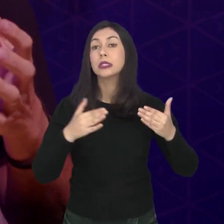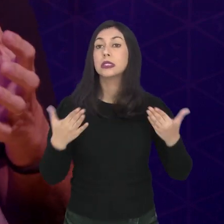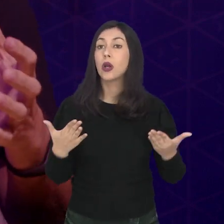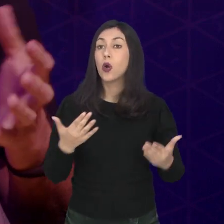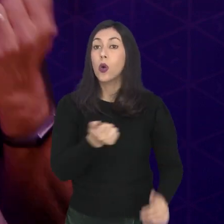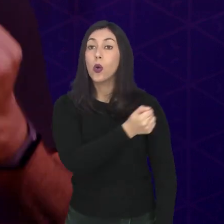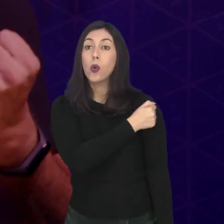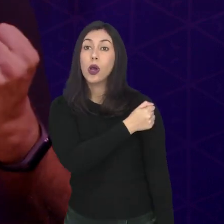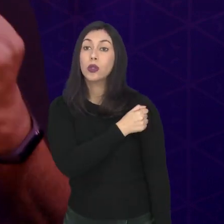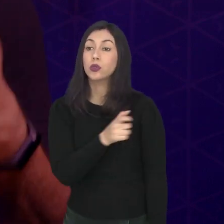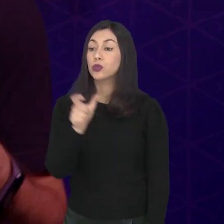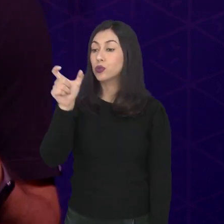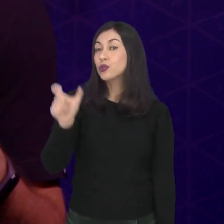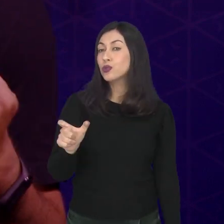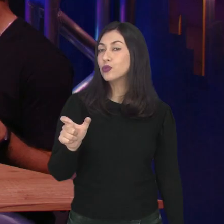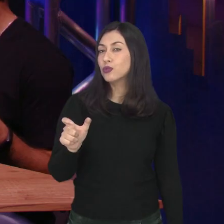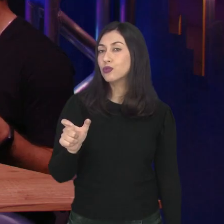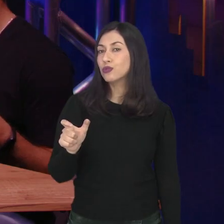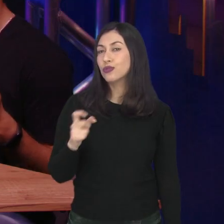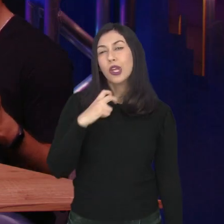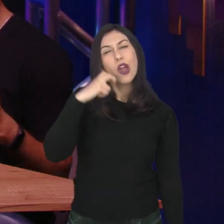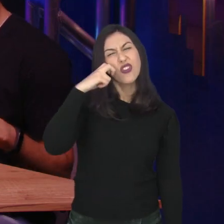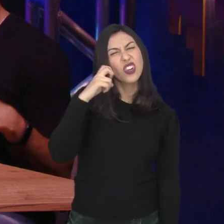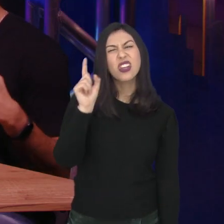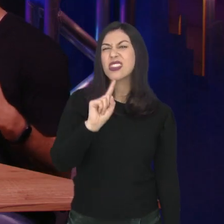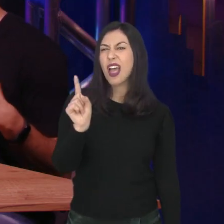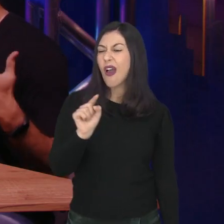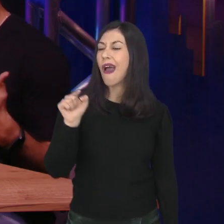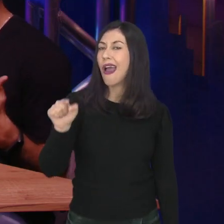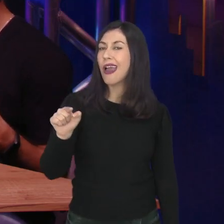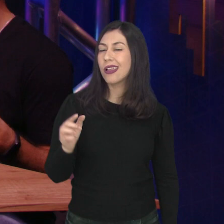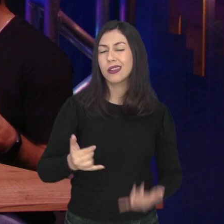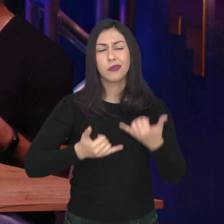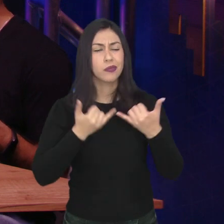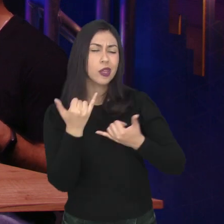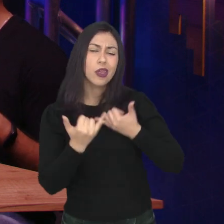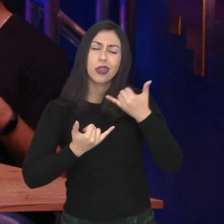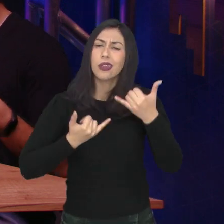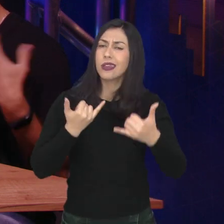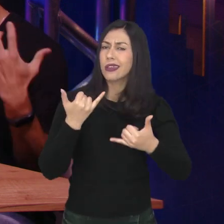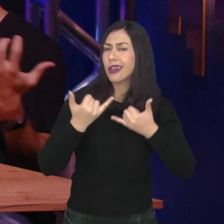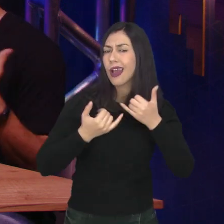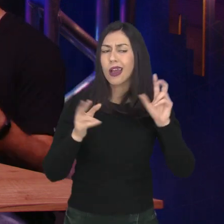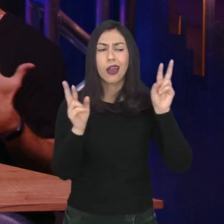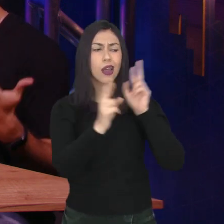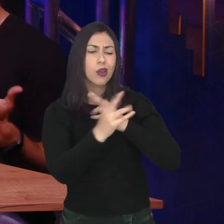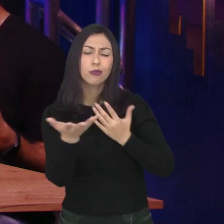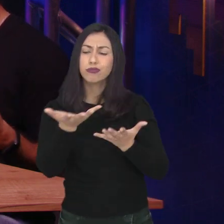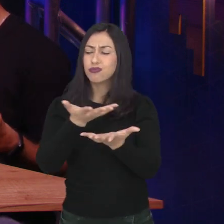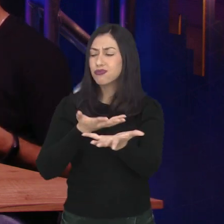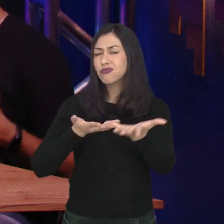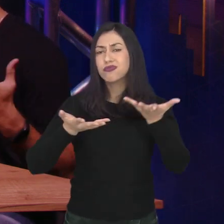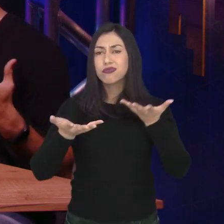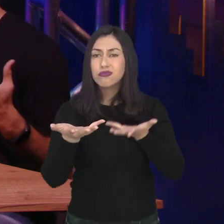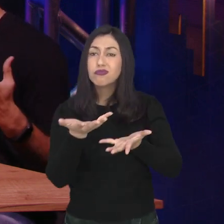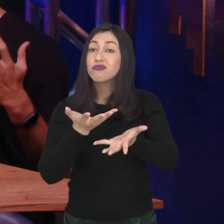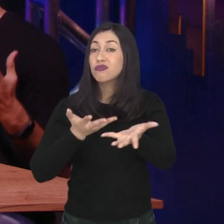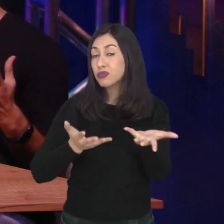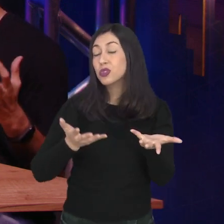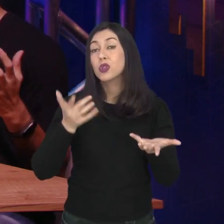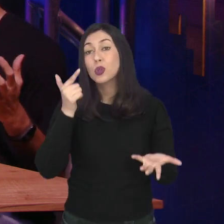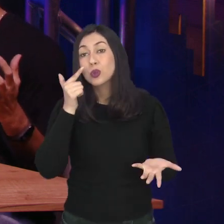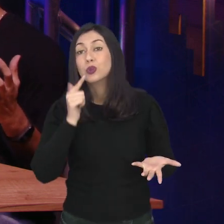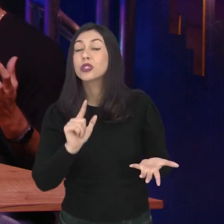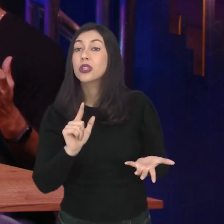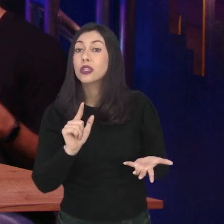ele não é tão tímido, né? Ele é bastante extrovertido, ele tem boas relações interpessoais, né? Para